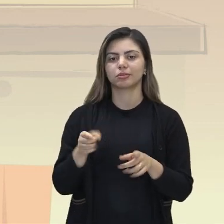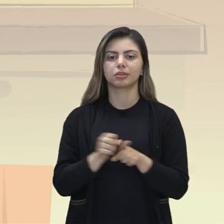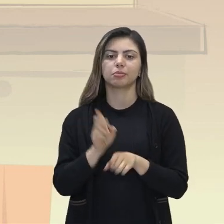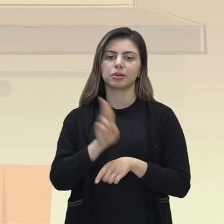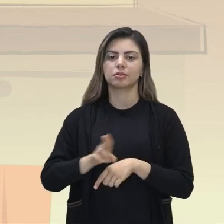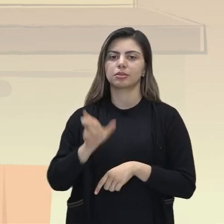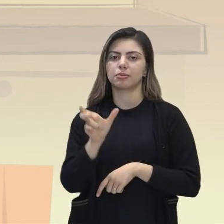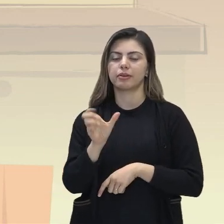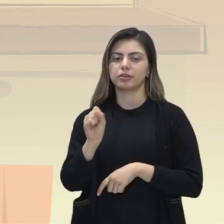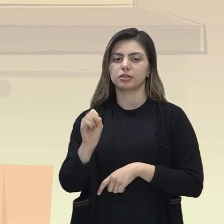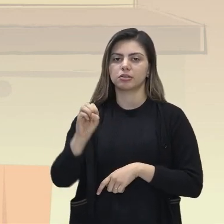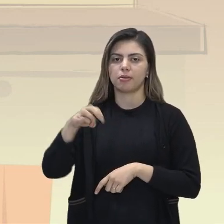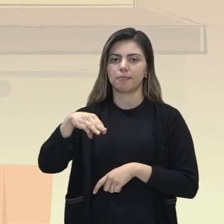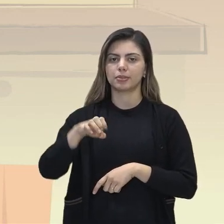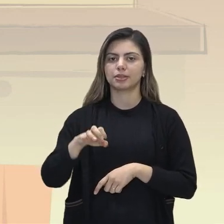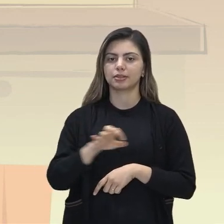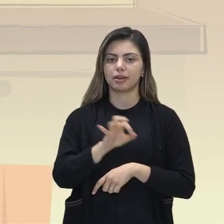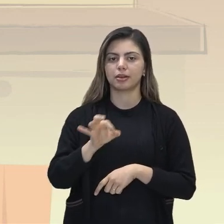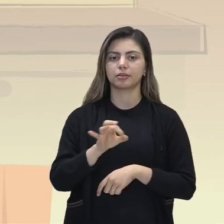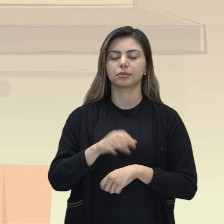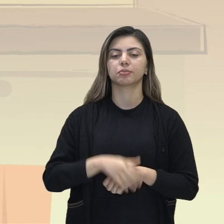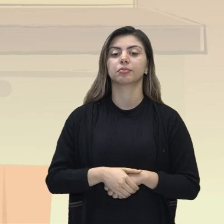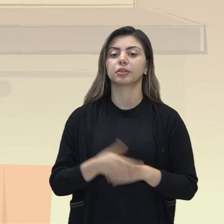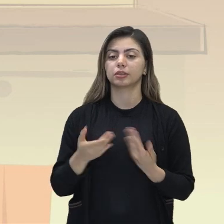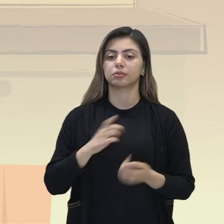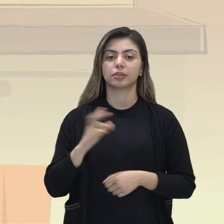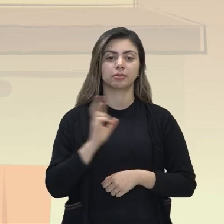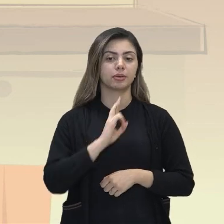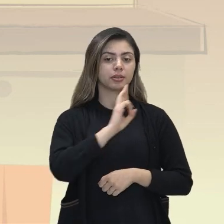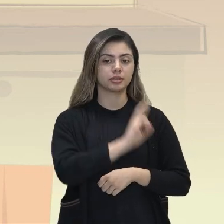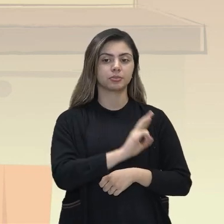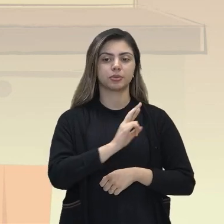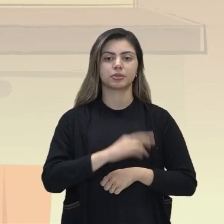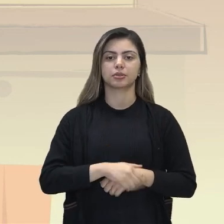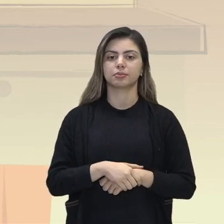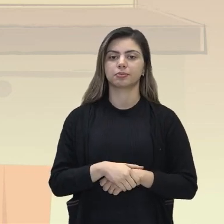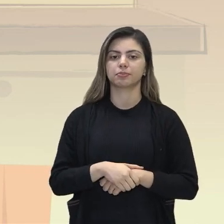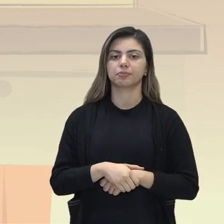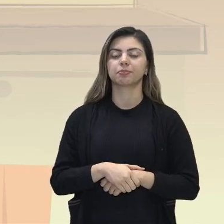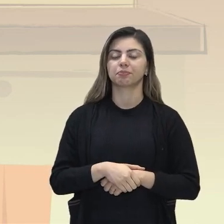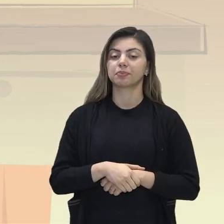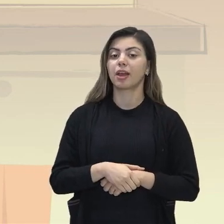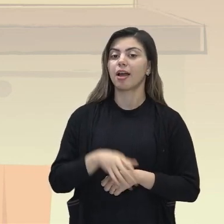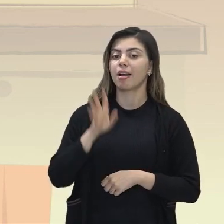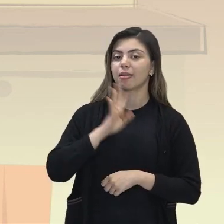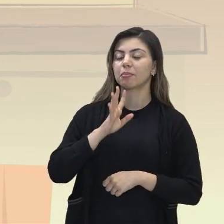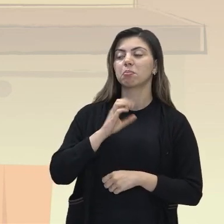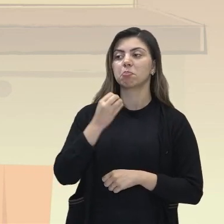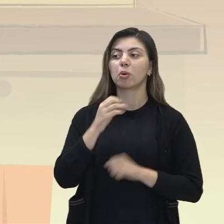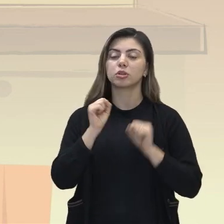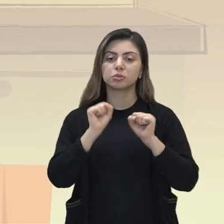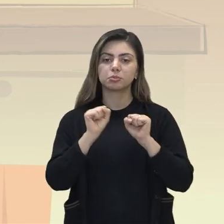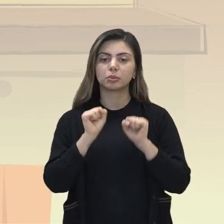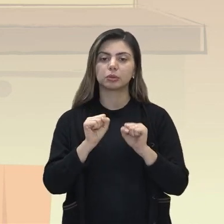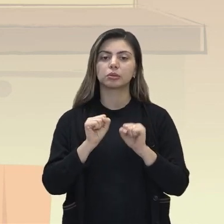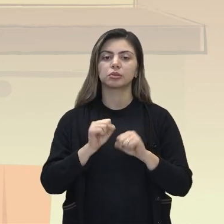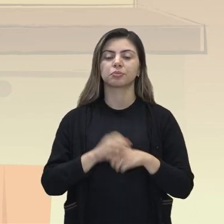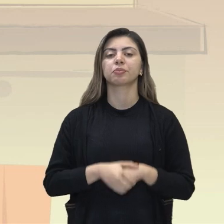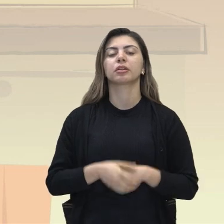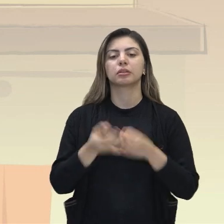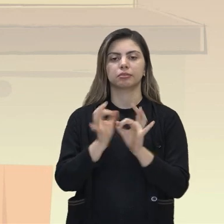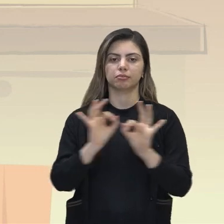aqui. Ok? E aí ela responde, good idea, boa ideia. Do you need any help